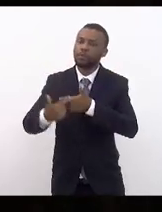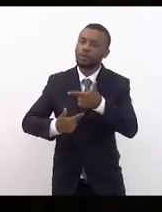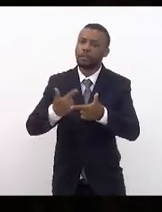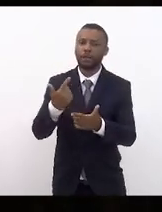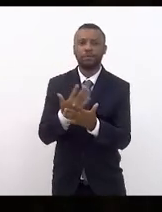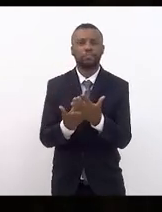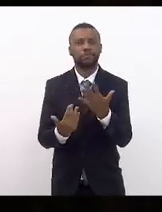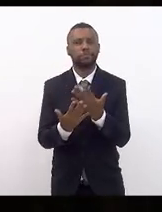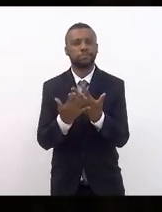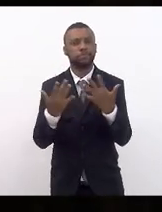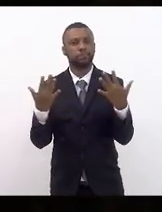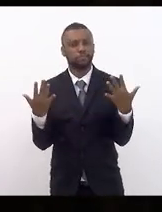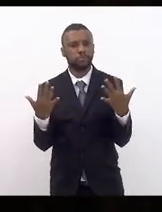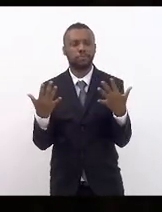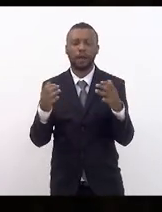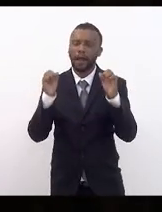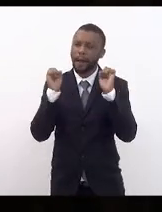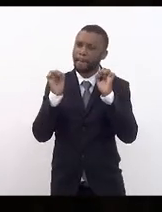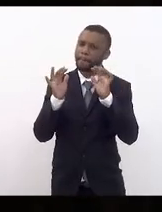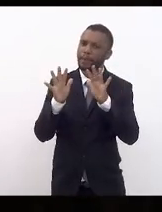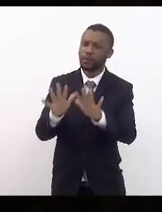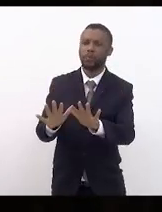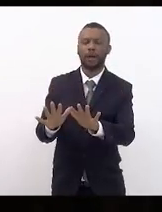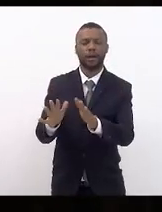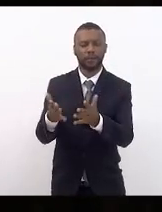Que mãozinhas abençoadas.